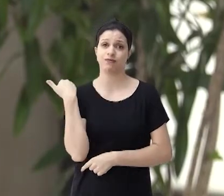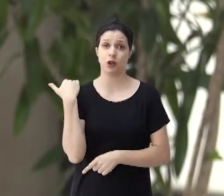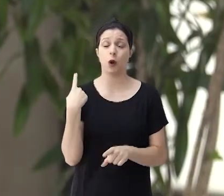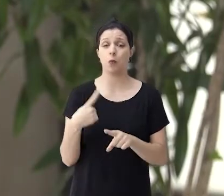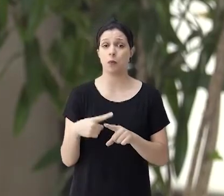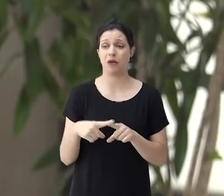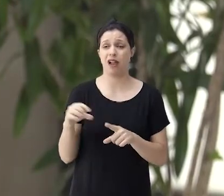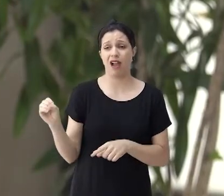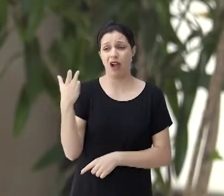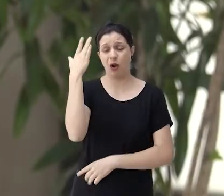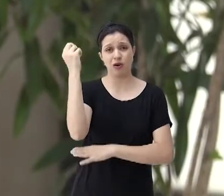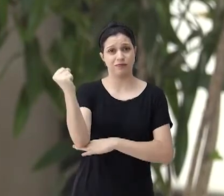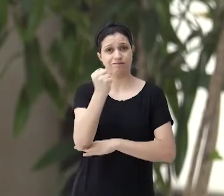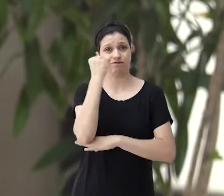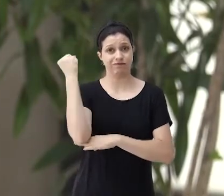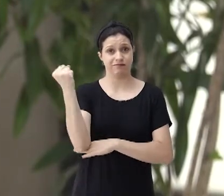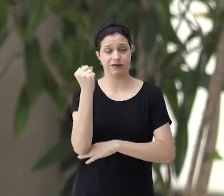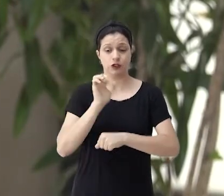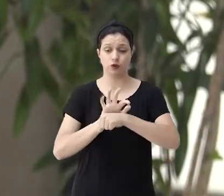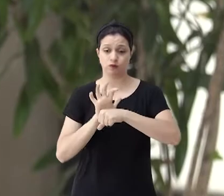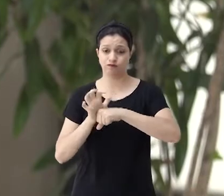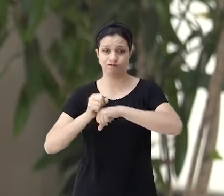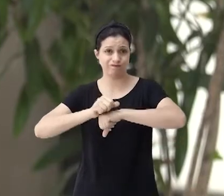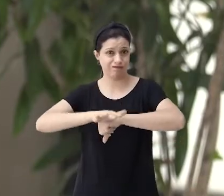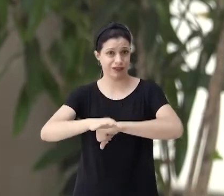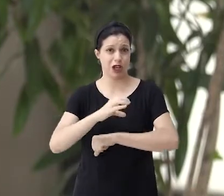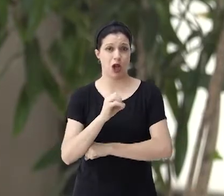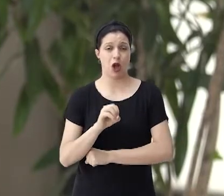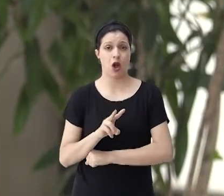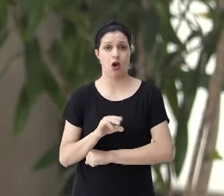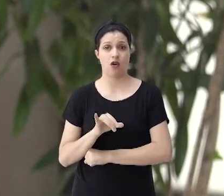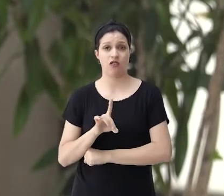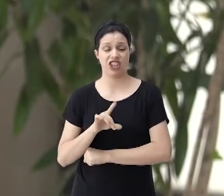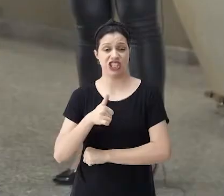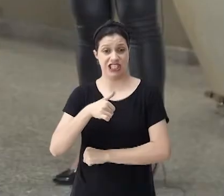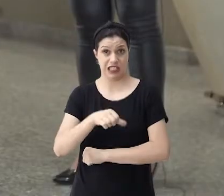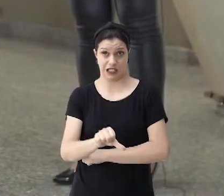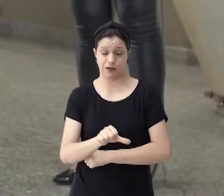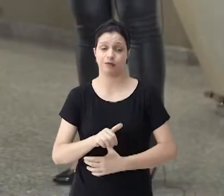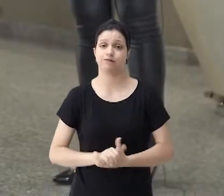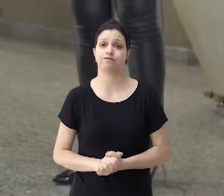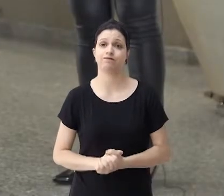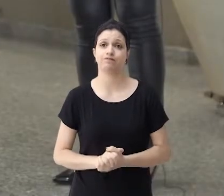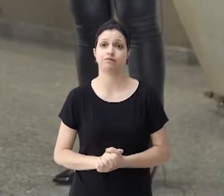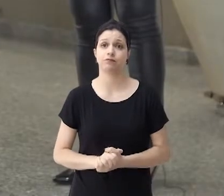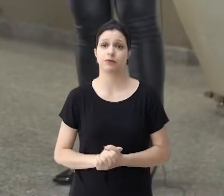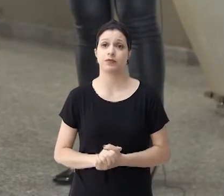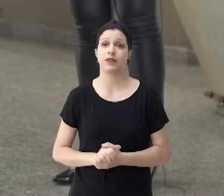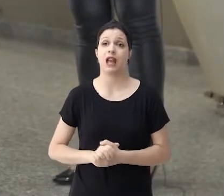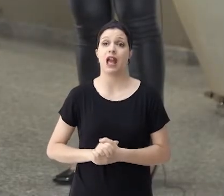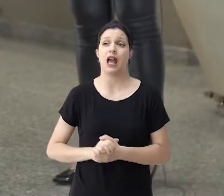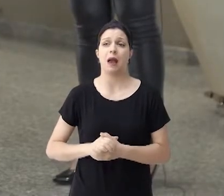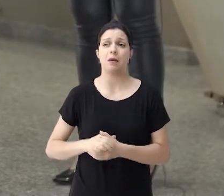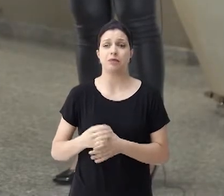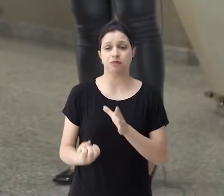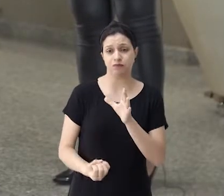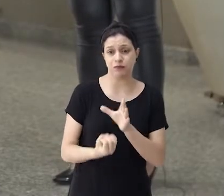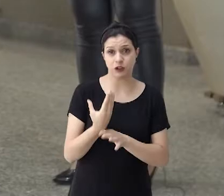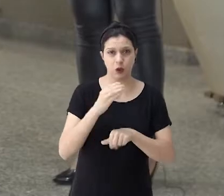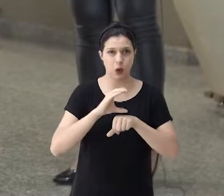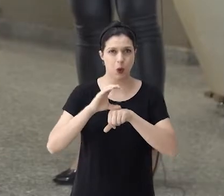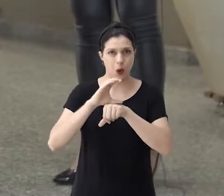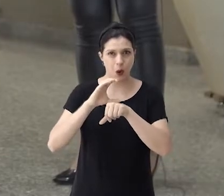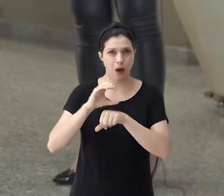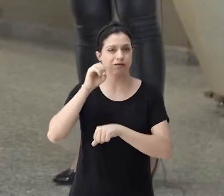Matos falece por complicações causadas pela Covid-19. Desde a Constituinte,